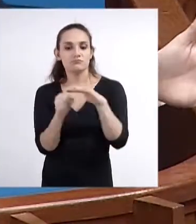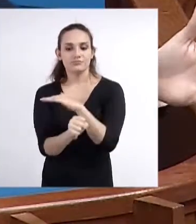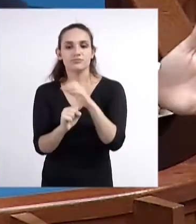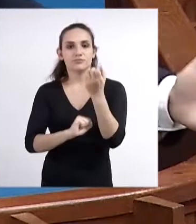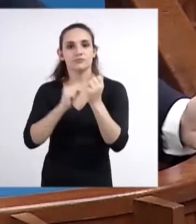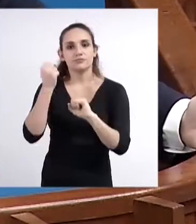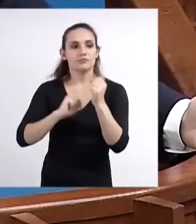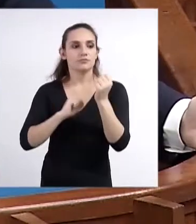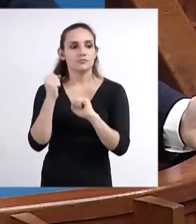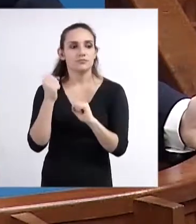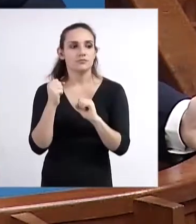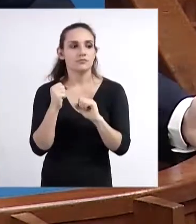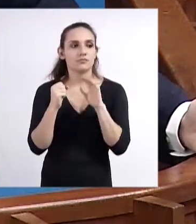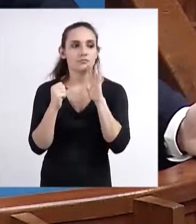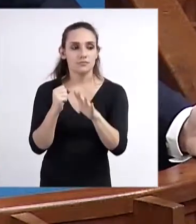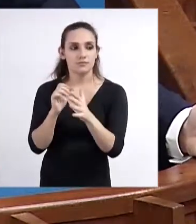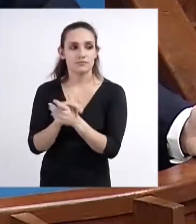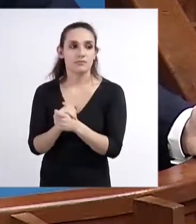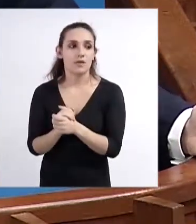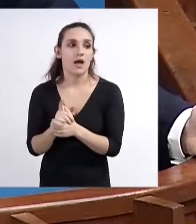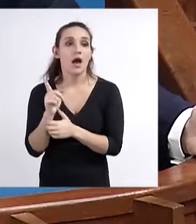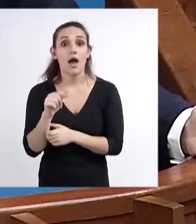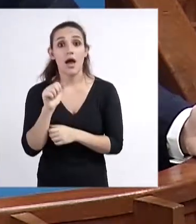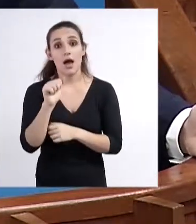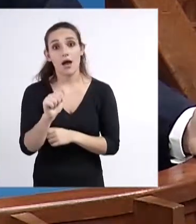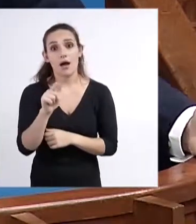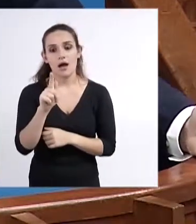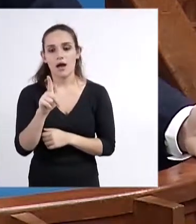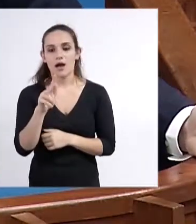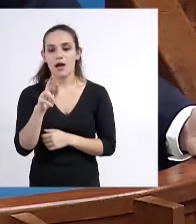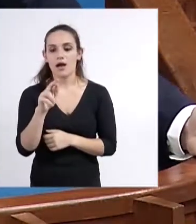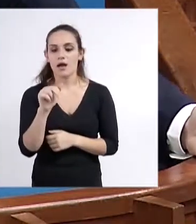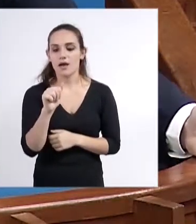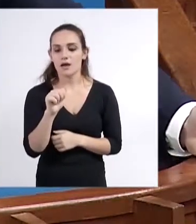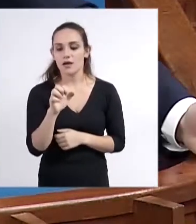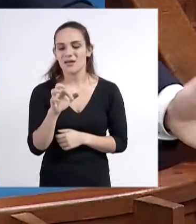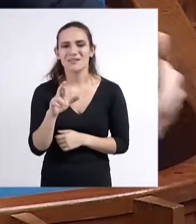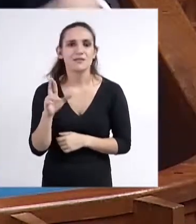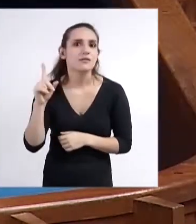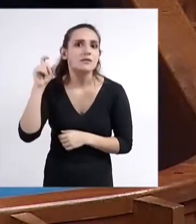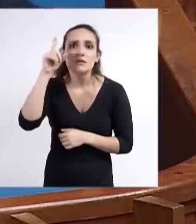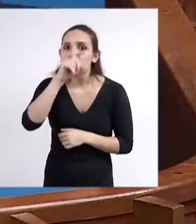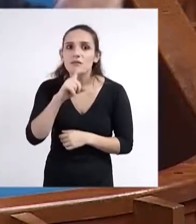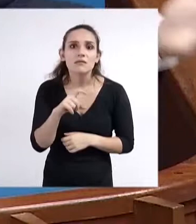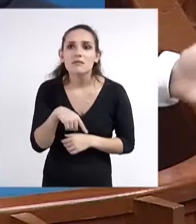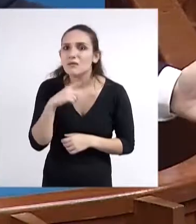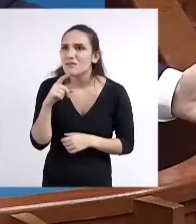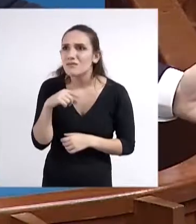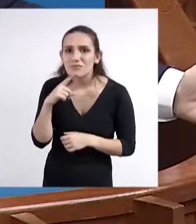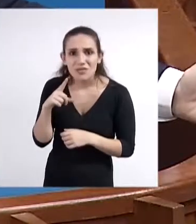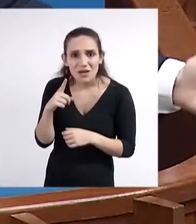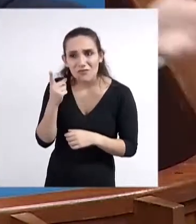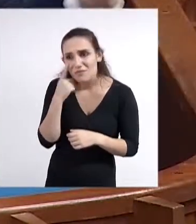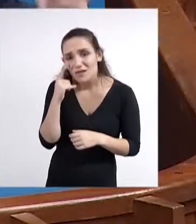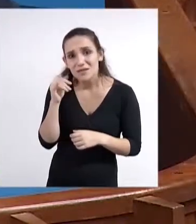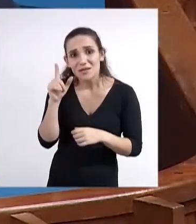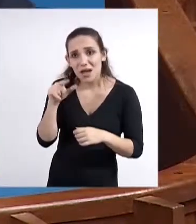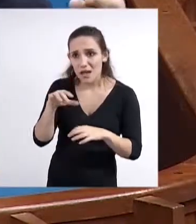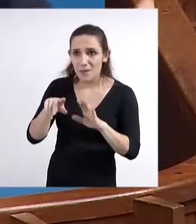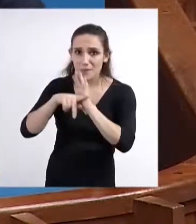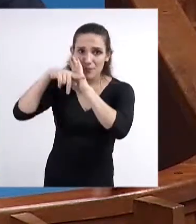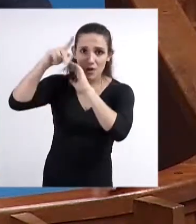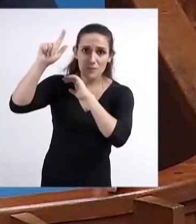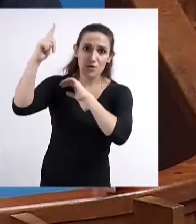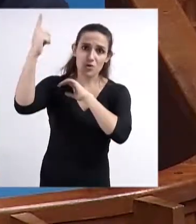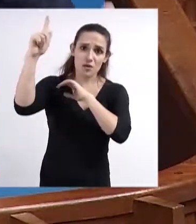empreendimento, a Agraer tem a dificuldade de poder certificar se